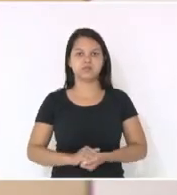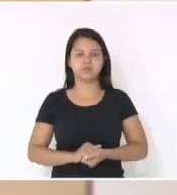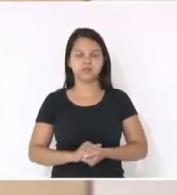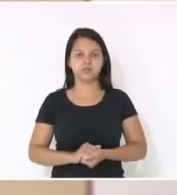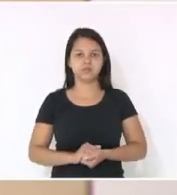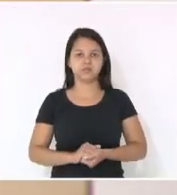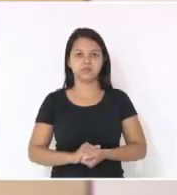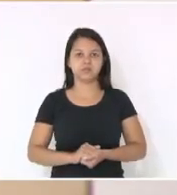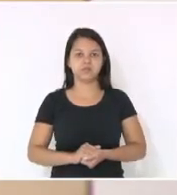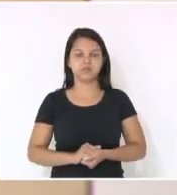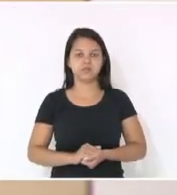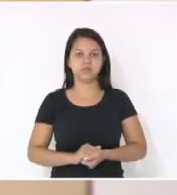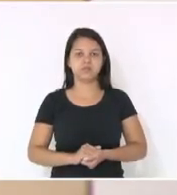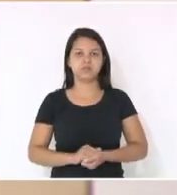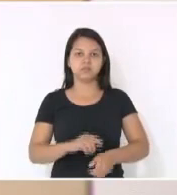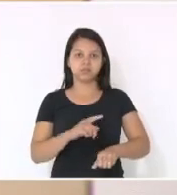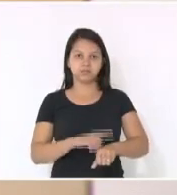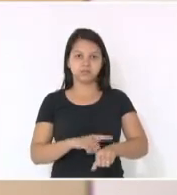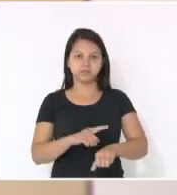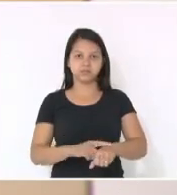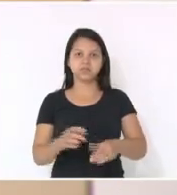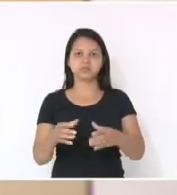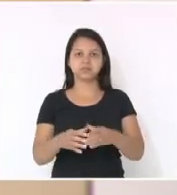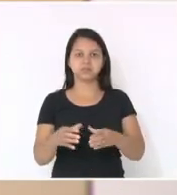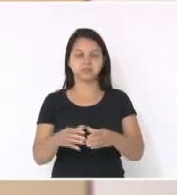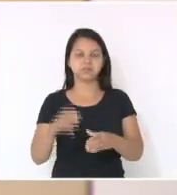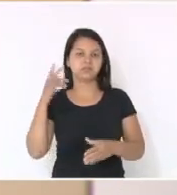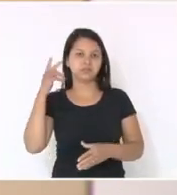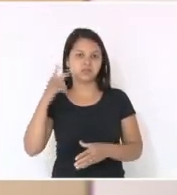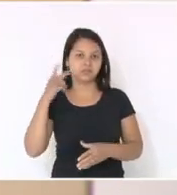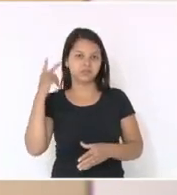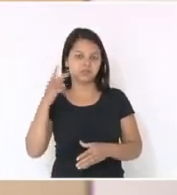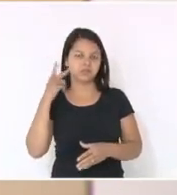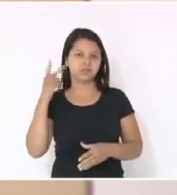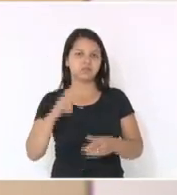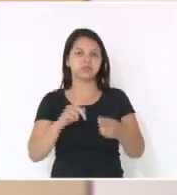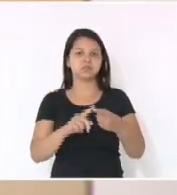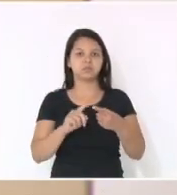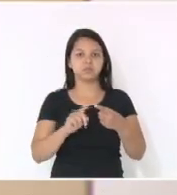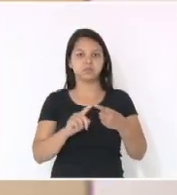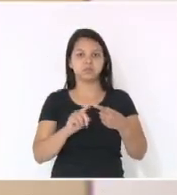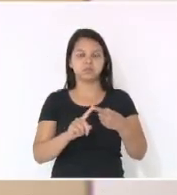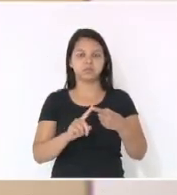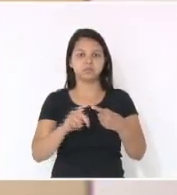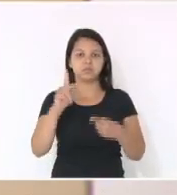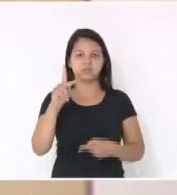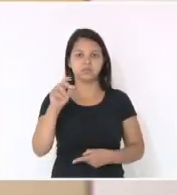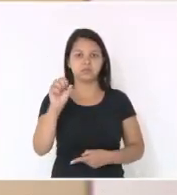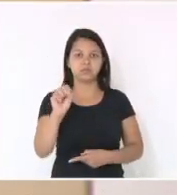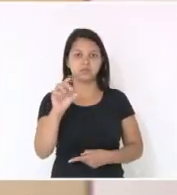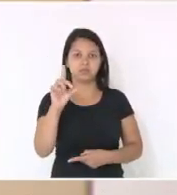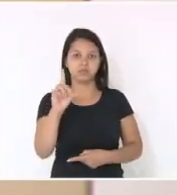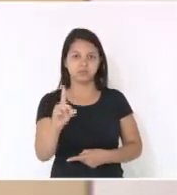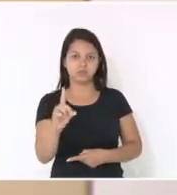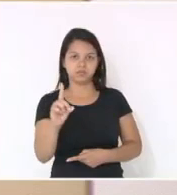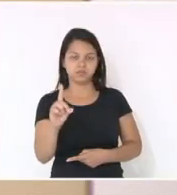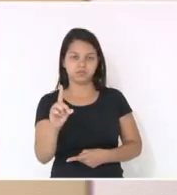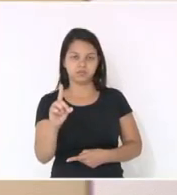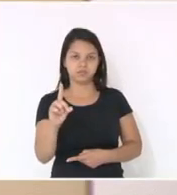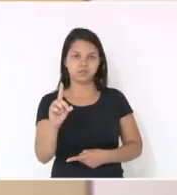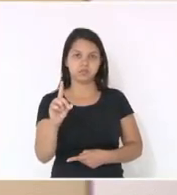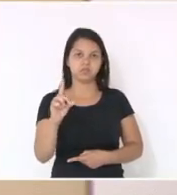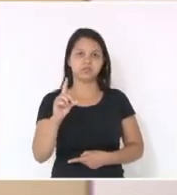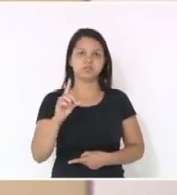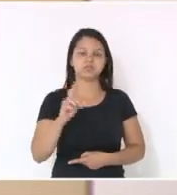Vamos para o horário aos partidos políticos. O primeiro pertence ao PSD. Consulta o deputado Gelson Merides,